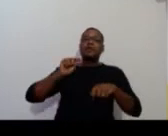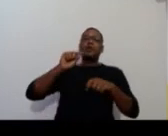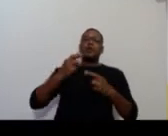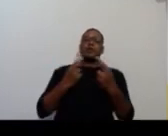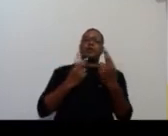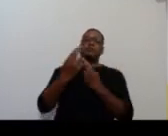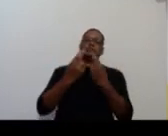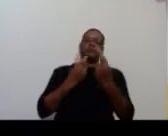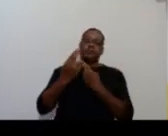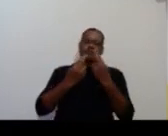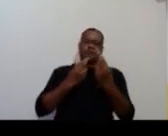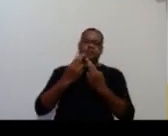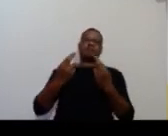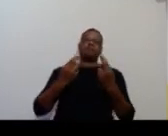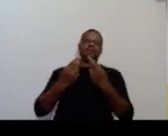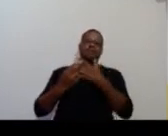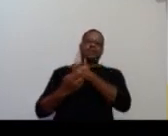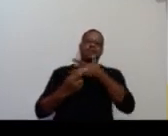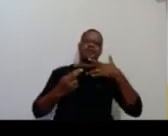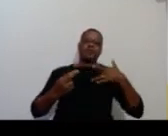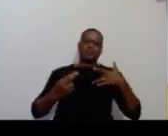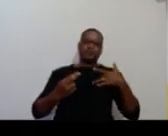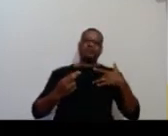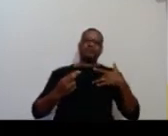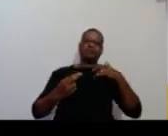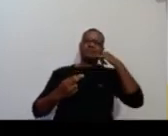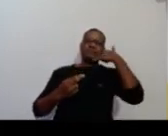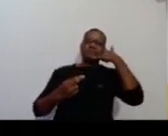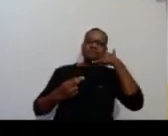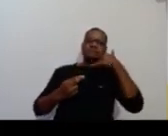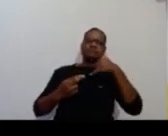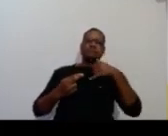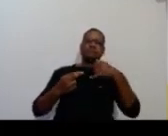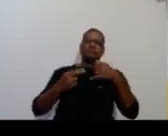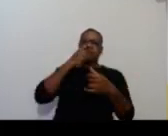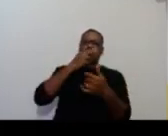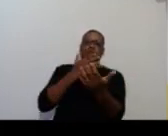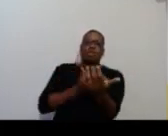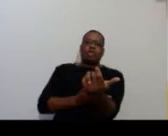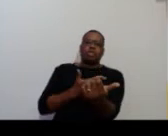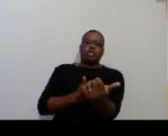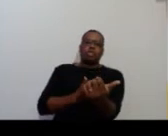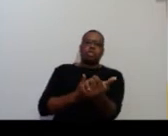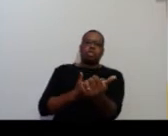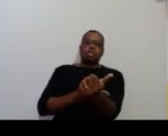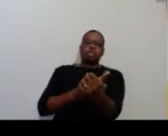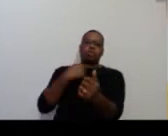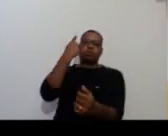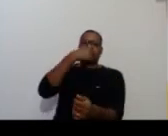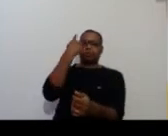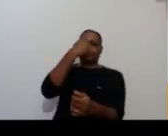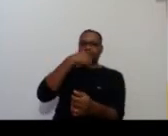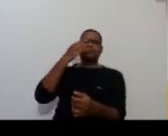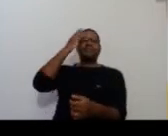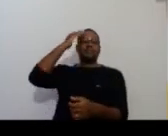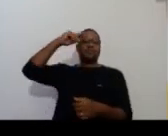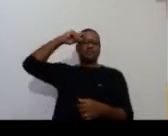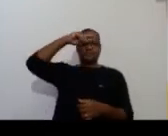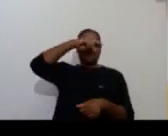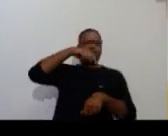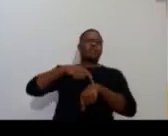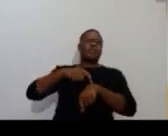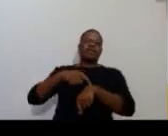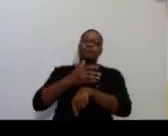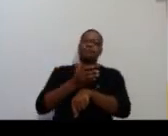com a tecnologia de maneira saudável. Nós não podemos ser reféns da tecnologia, isso é muito difícil, porque a gente está o tempo